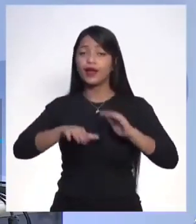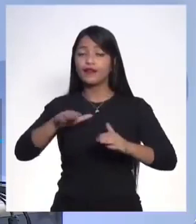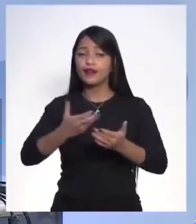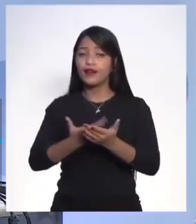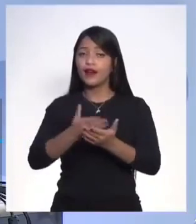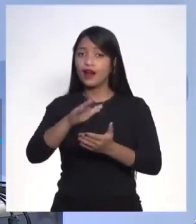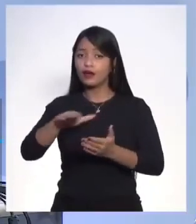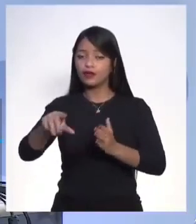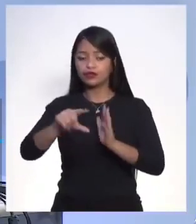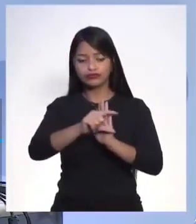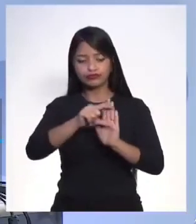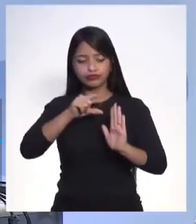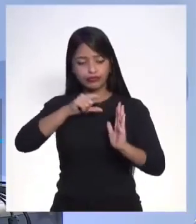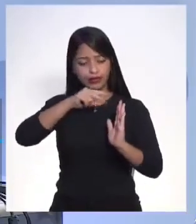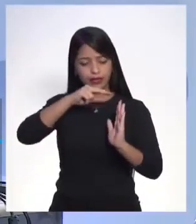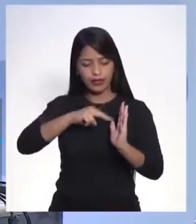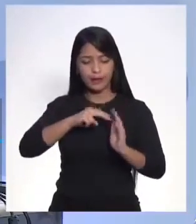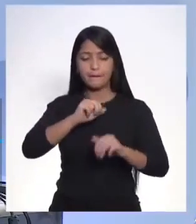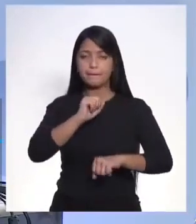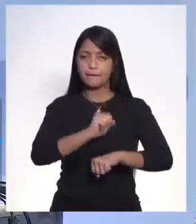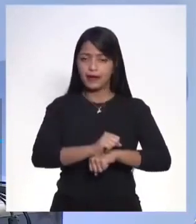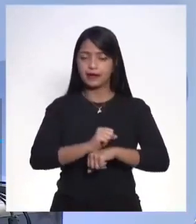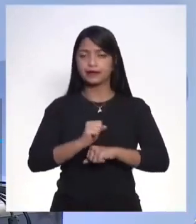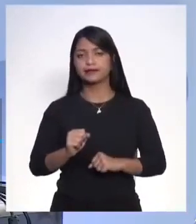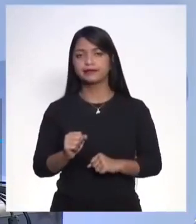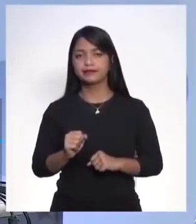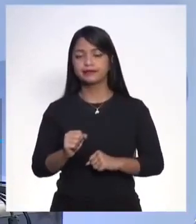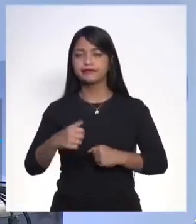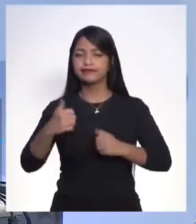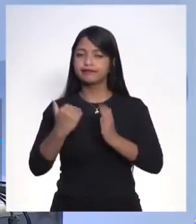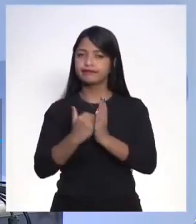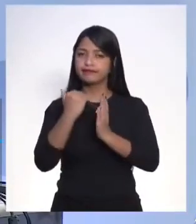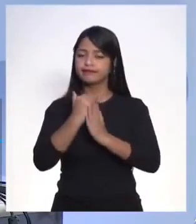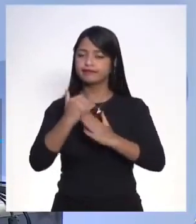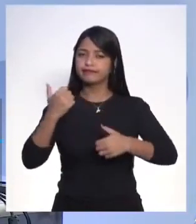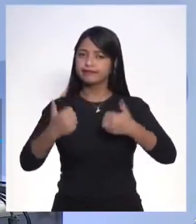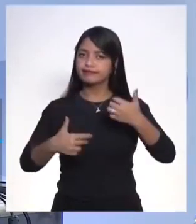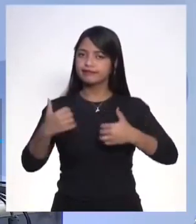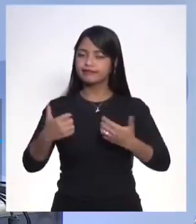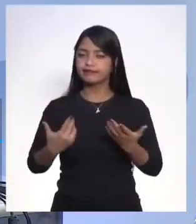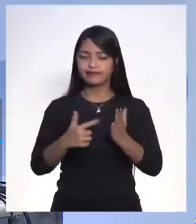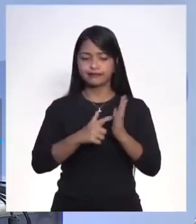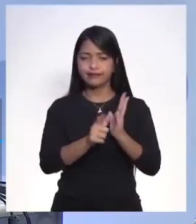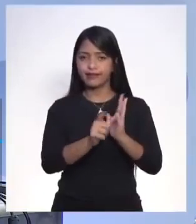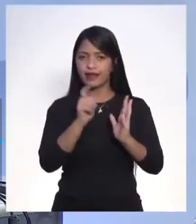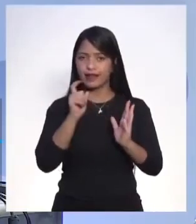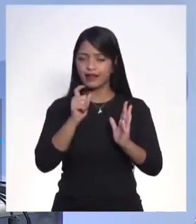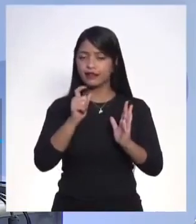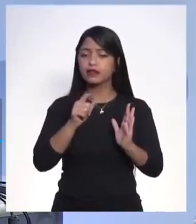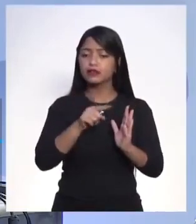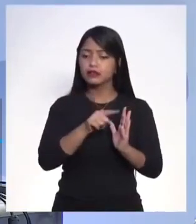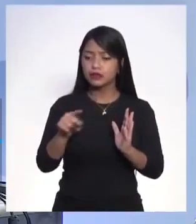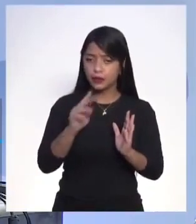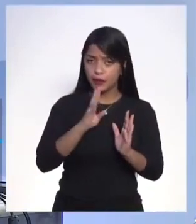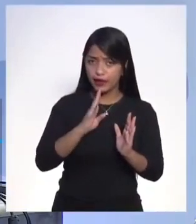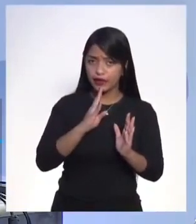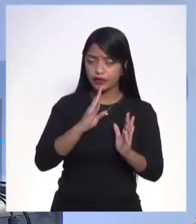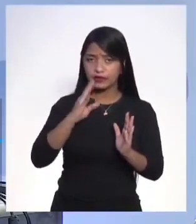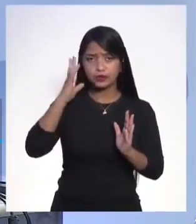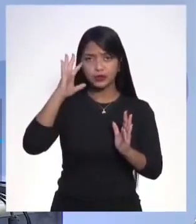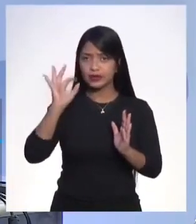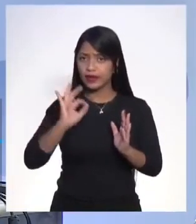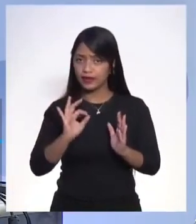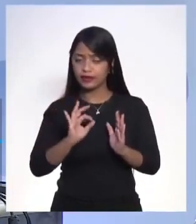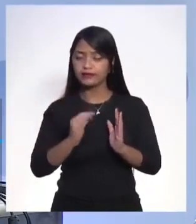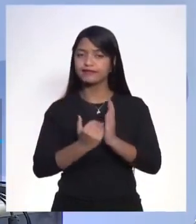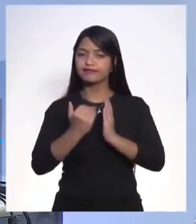ele vai parando, às vezes, alguma palavra aqui que não ficou de fácil compreensão, alguém não sabia alguma coisa, então você